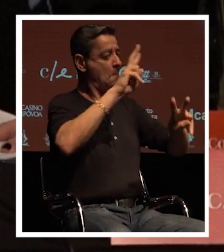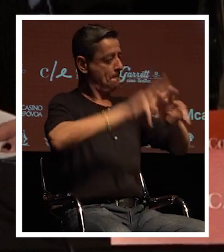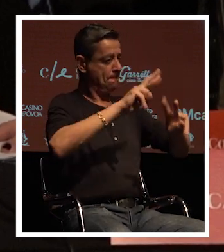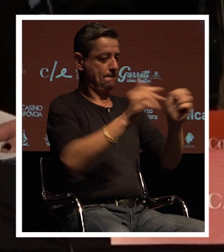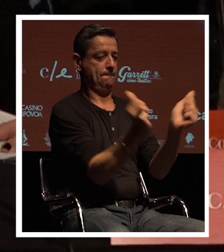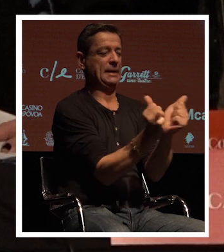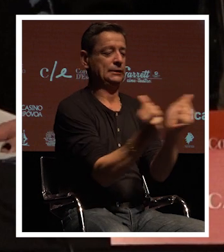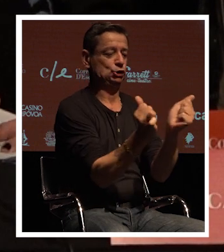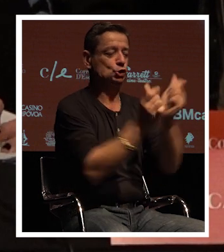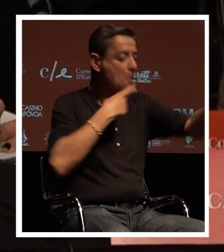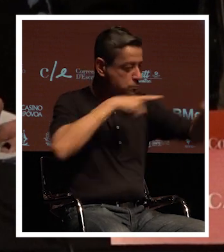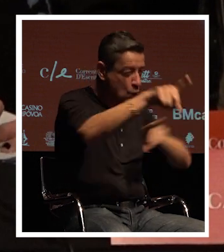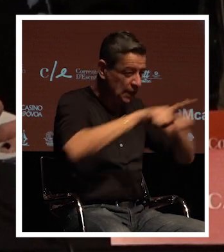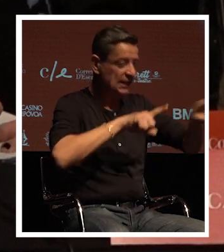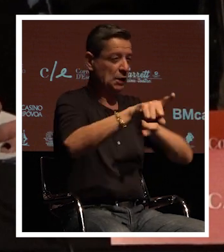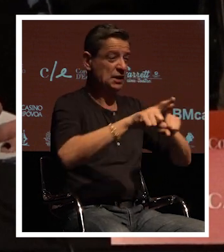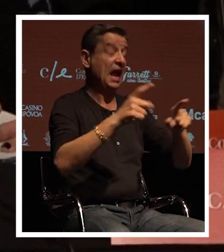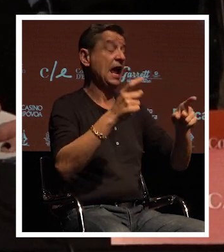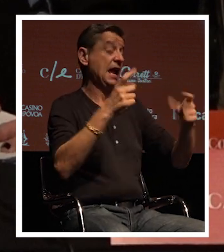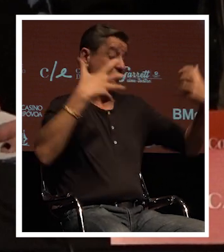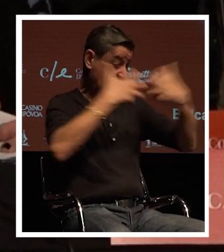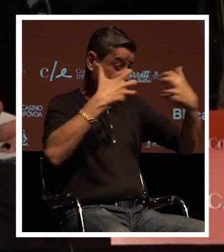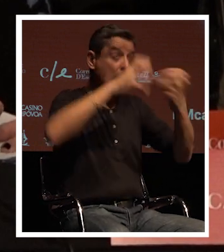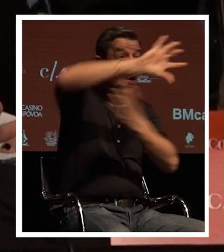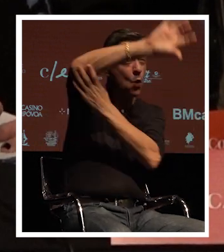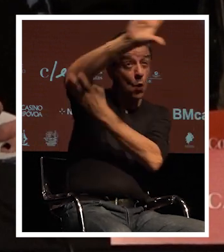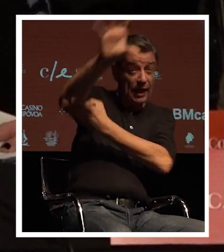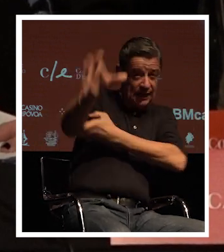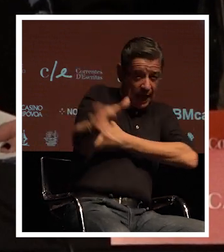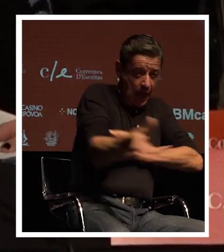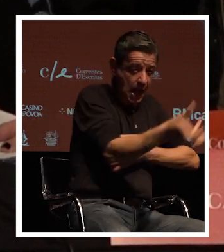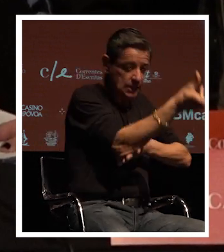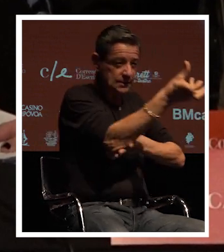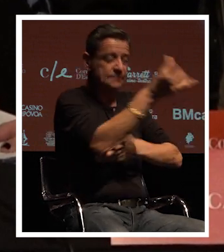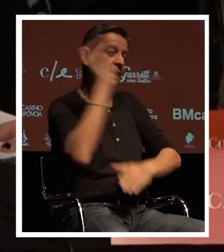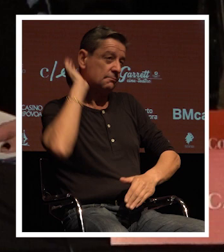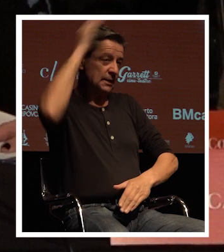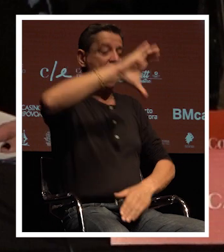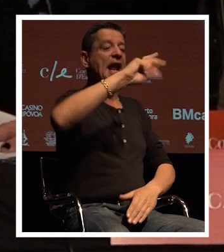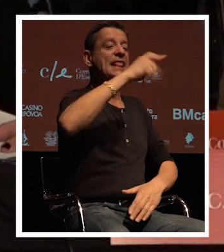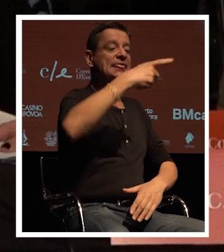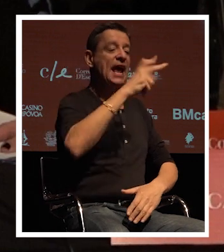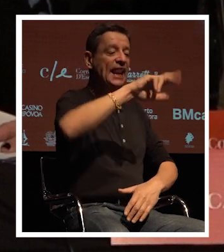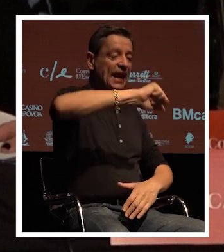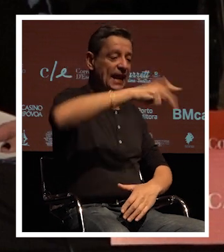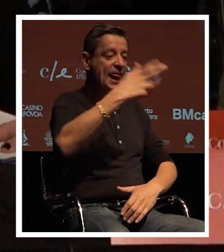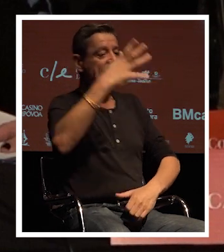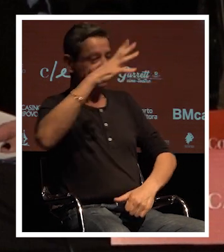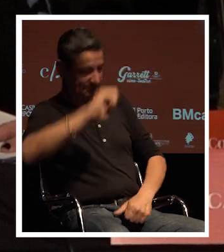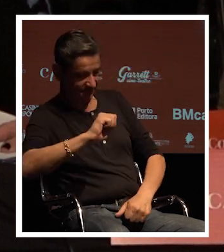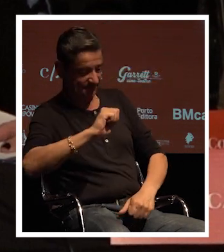dos exilados o fim da guerra Colonial mas também as mil recém-nascidas batizadas catarinas por causa da eufémia